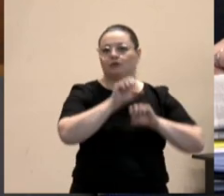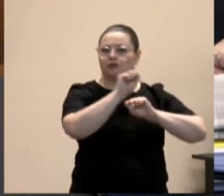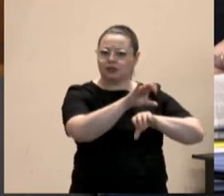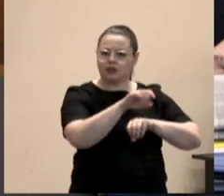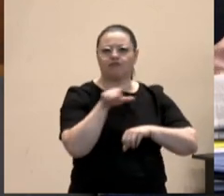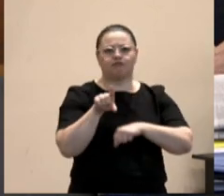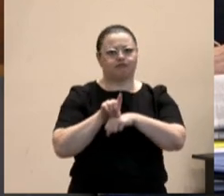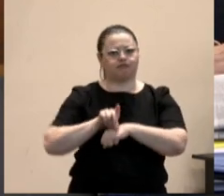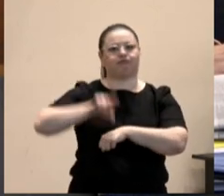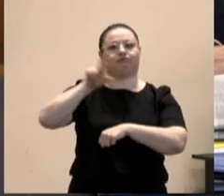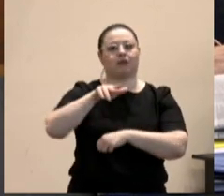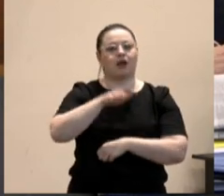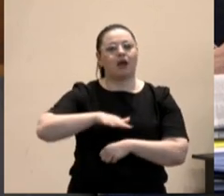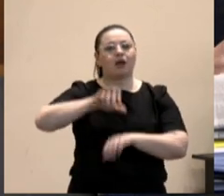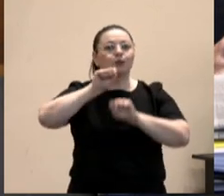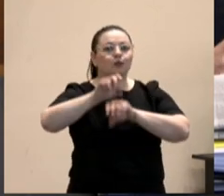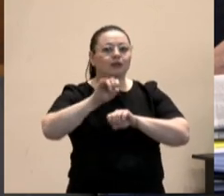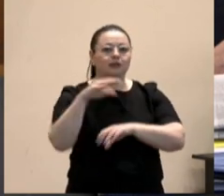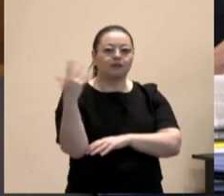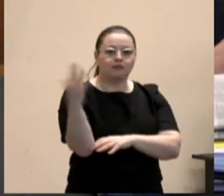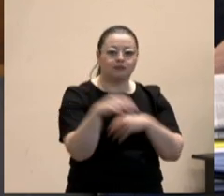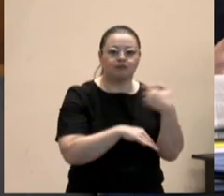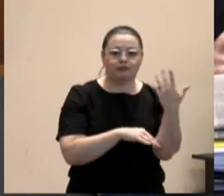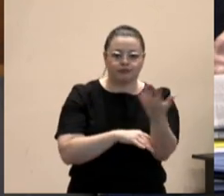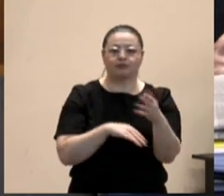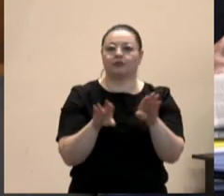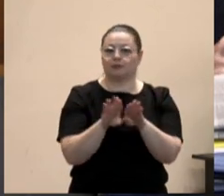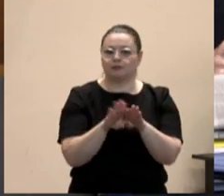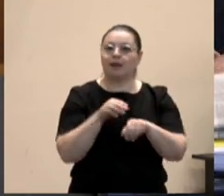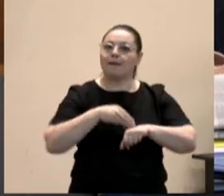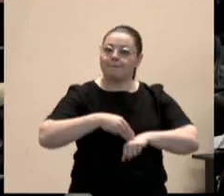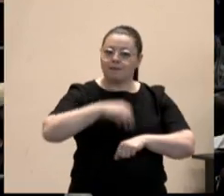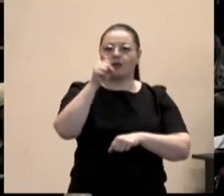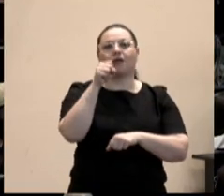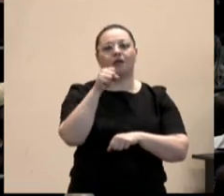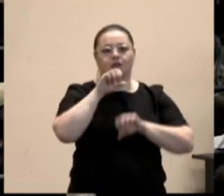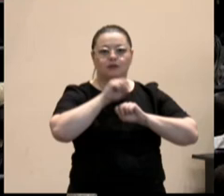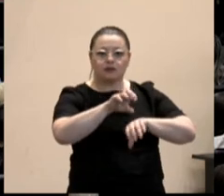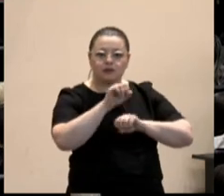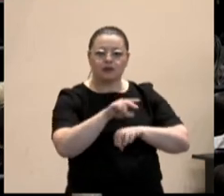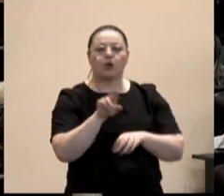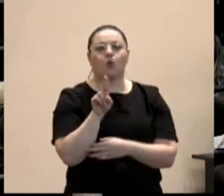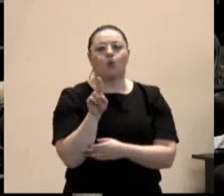doutora em Educação Ambiental pela FURG, mestre em Educação pela UFSC,